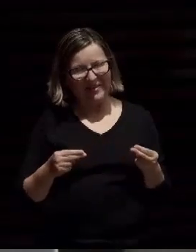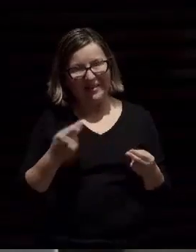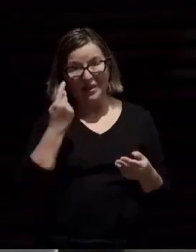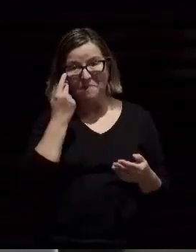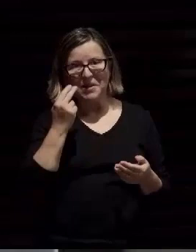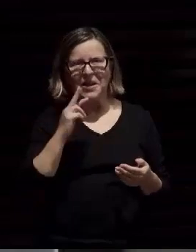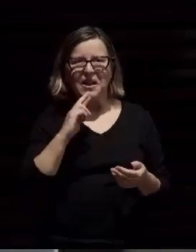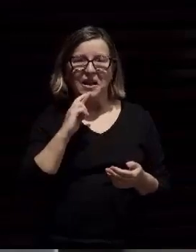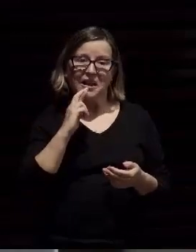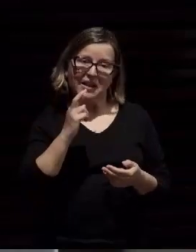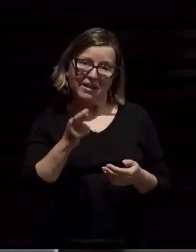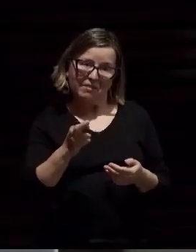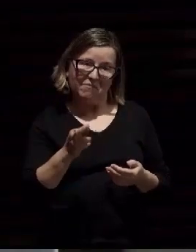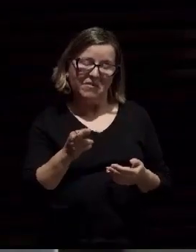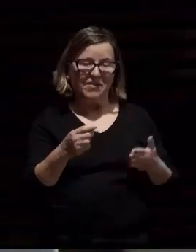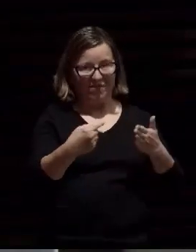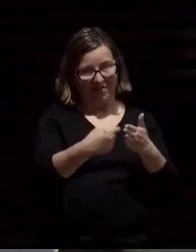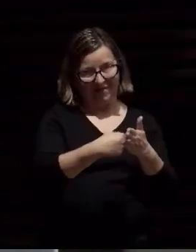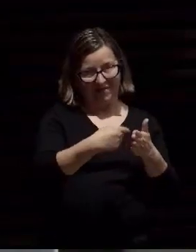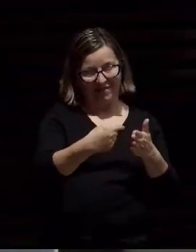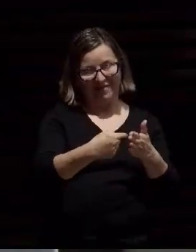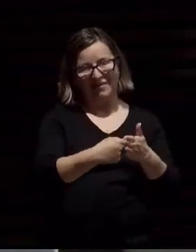responder questões.